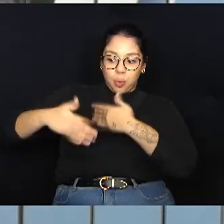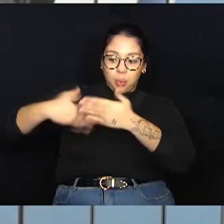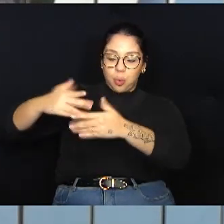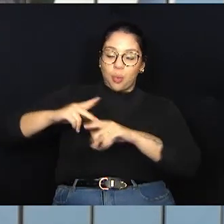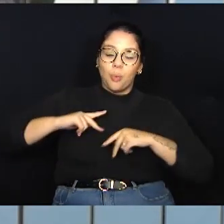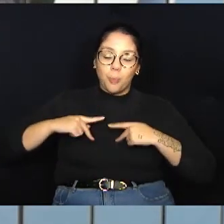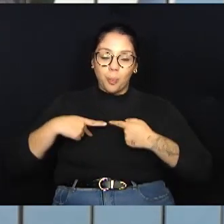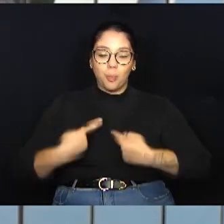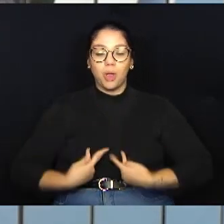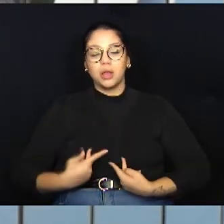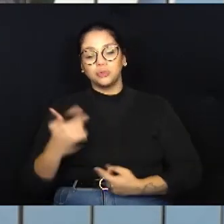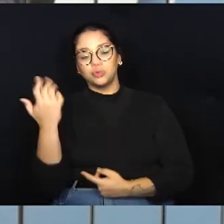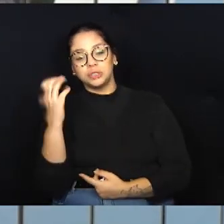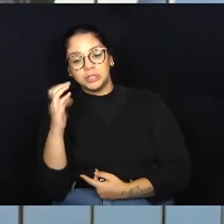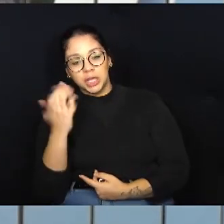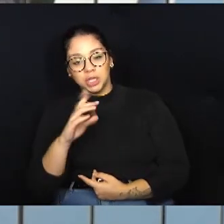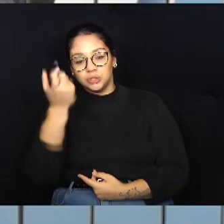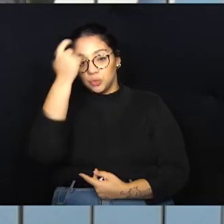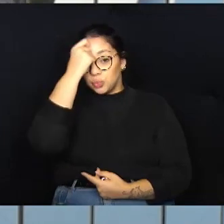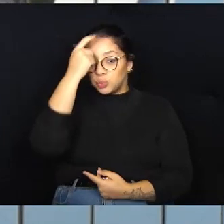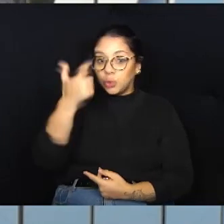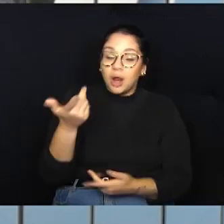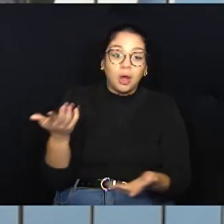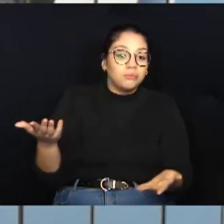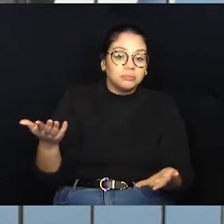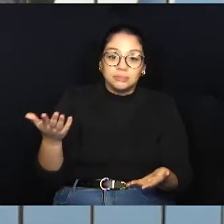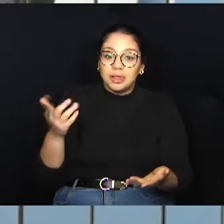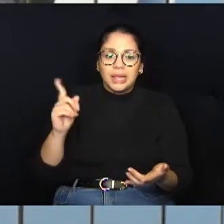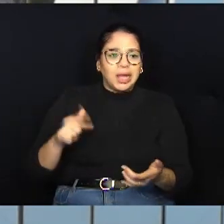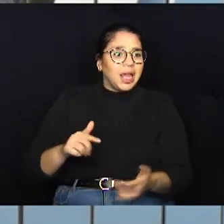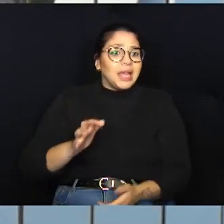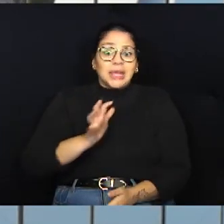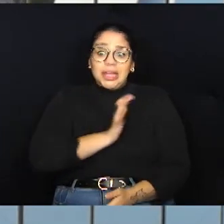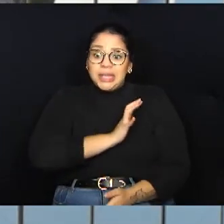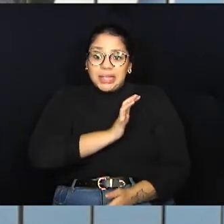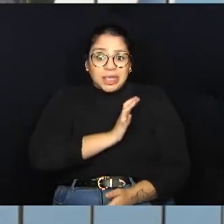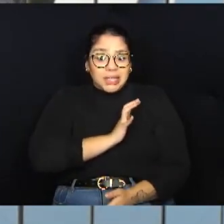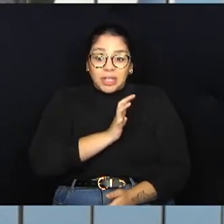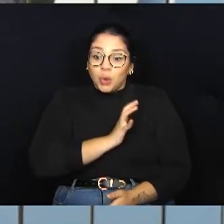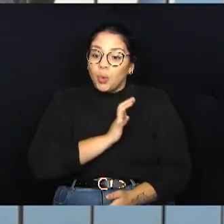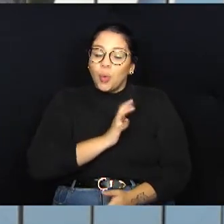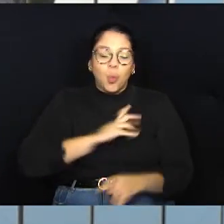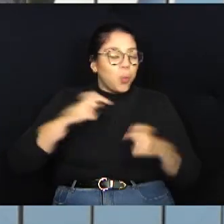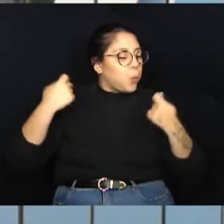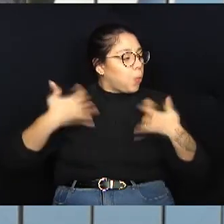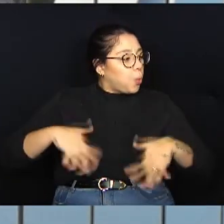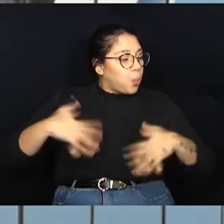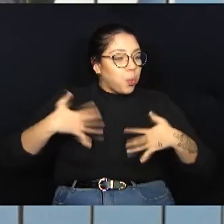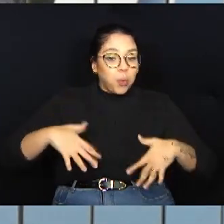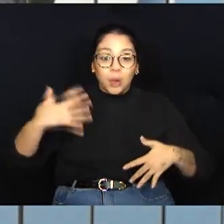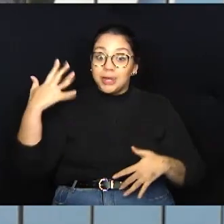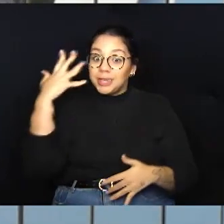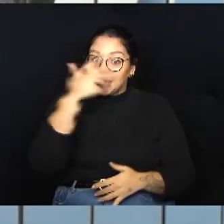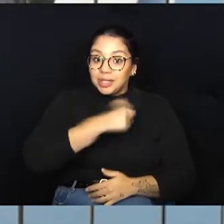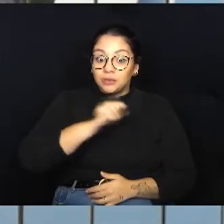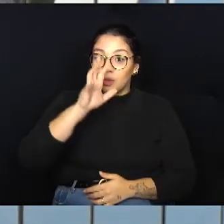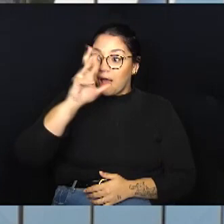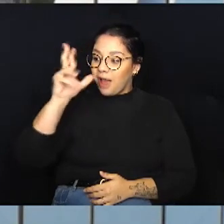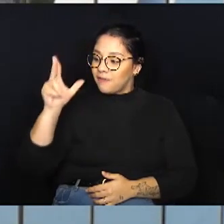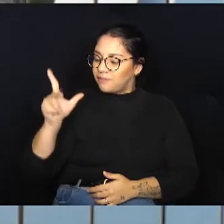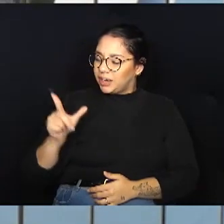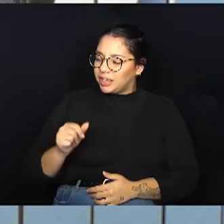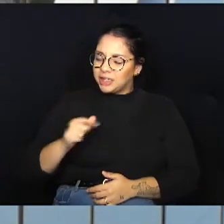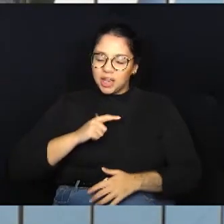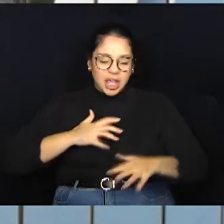humano, científico, cultural. É uma riqueza extraordinária. A África é linda, a África é cheia de vibração,